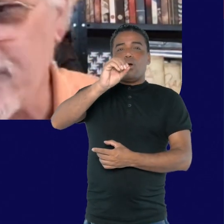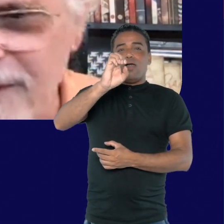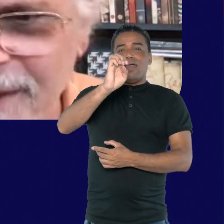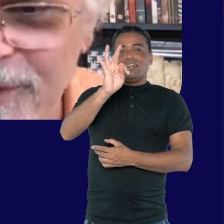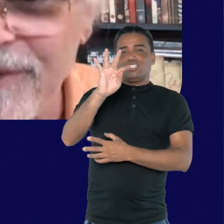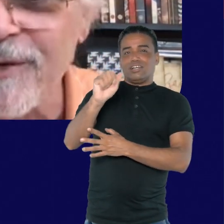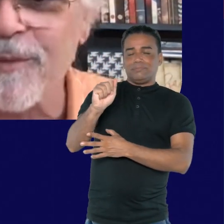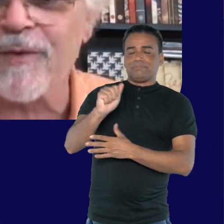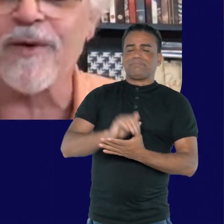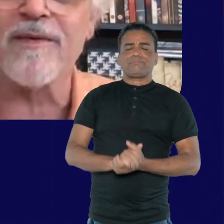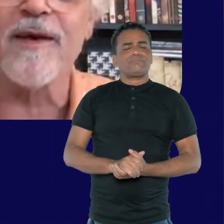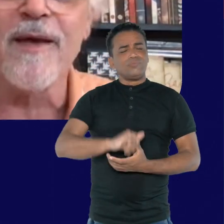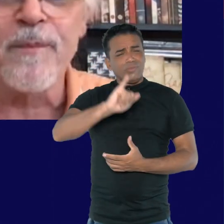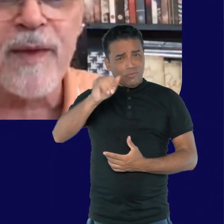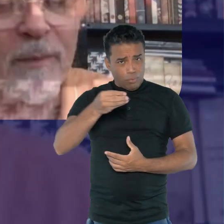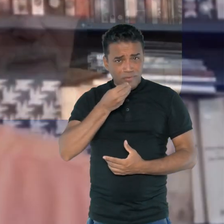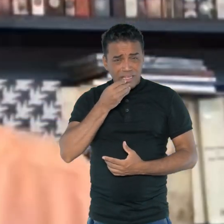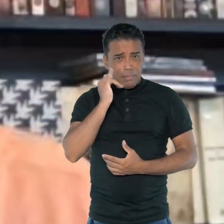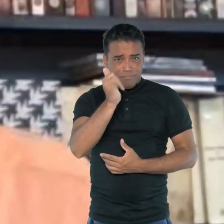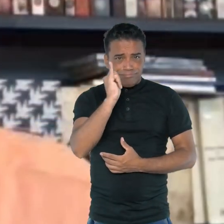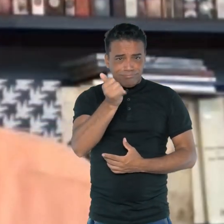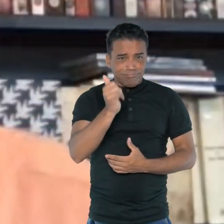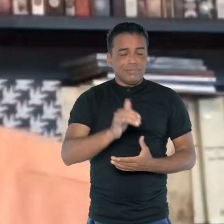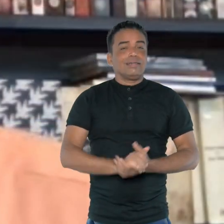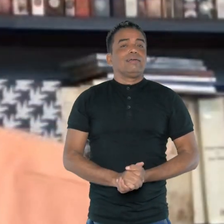vou aproveitar para dizer uma coisa.